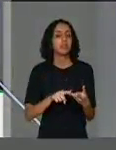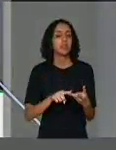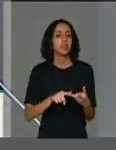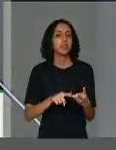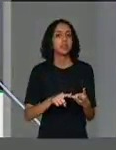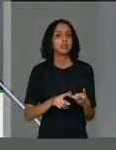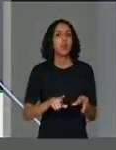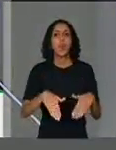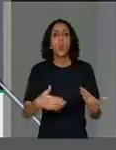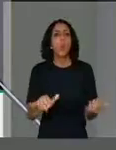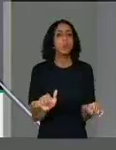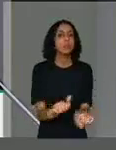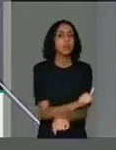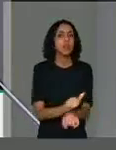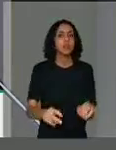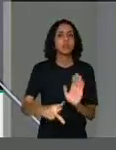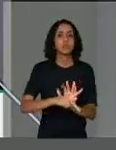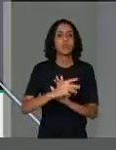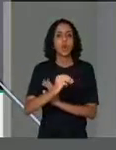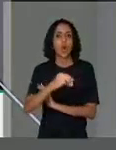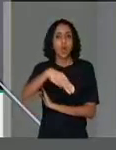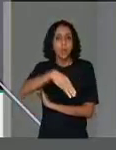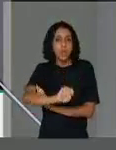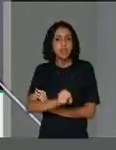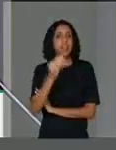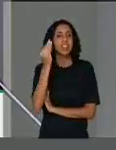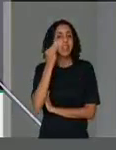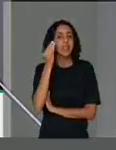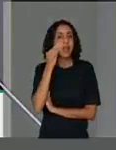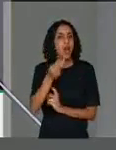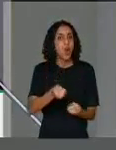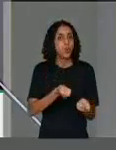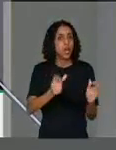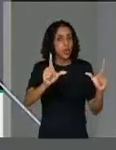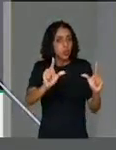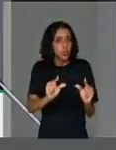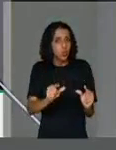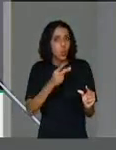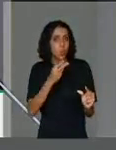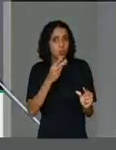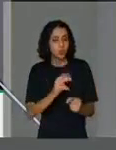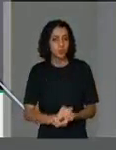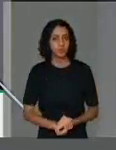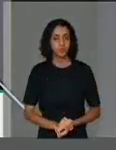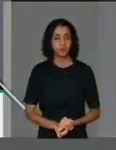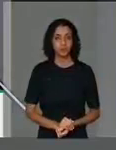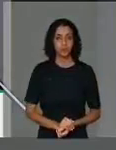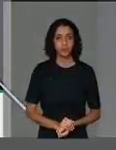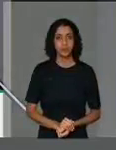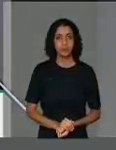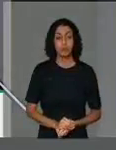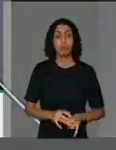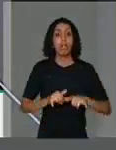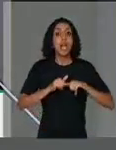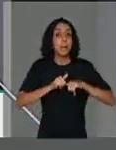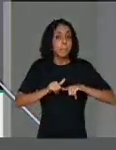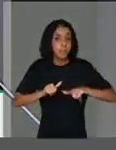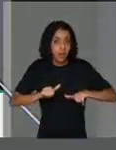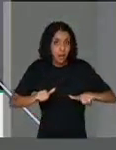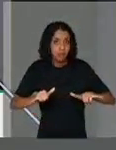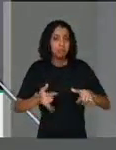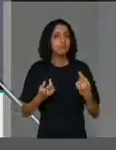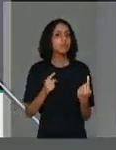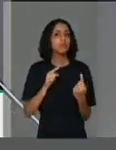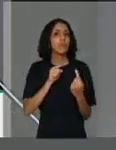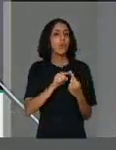Organização Mundial de Saúde para o controle do tabagismo. A campanha também visa informar as